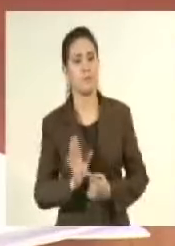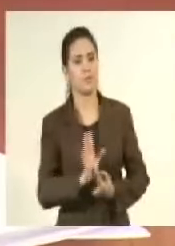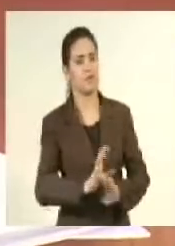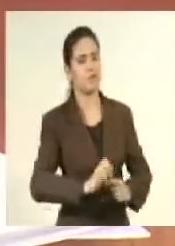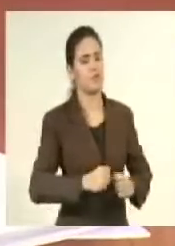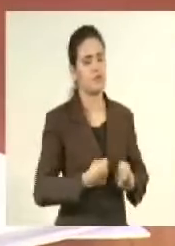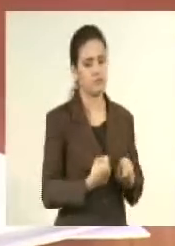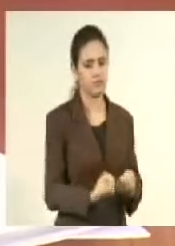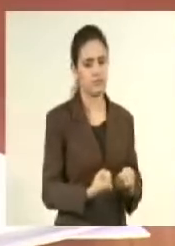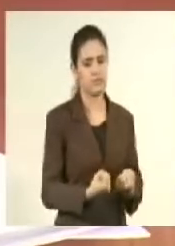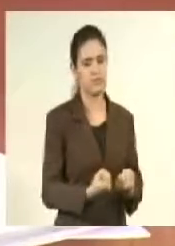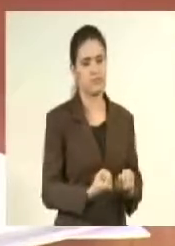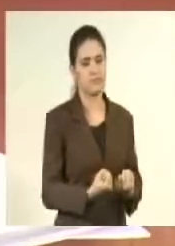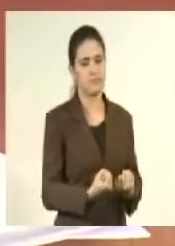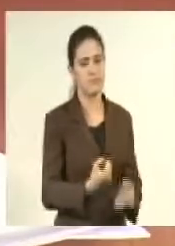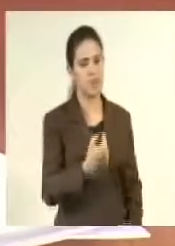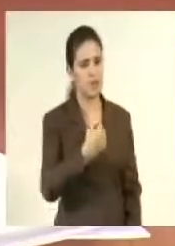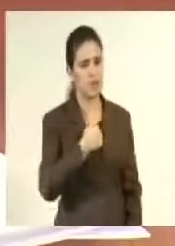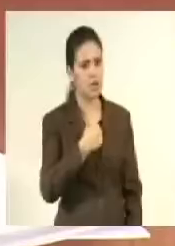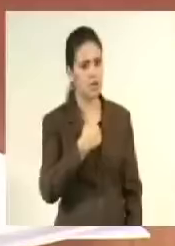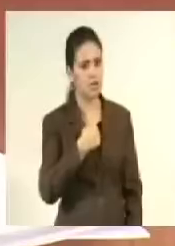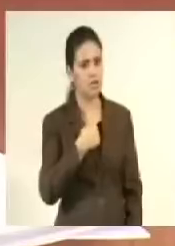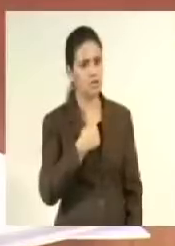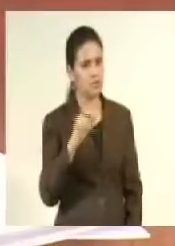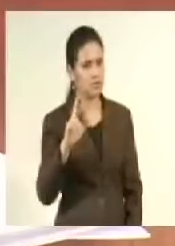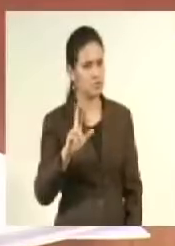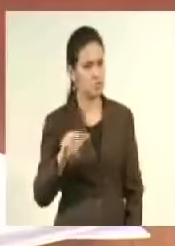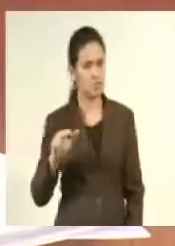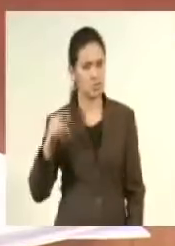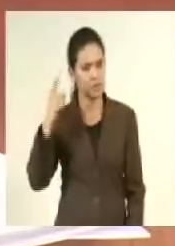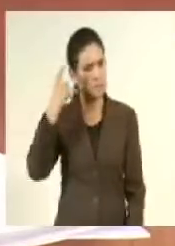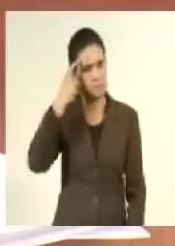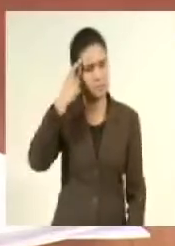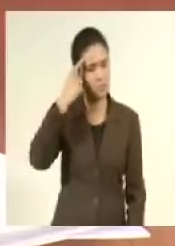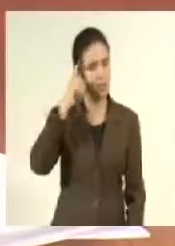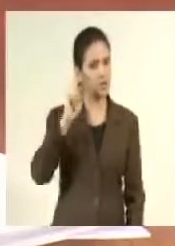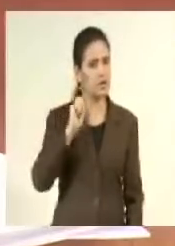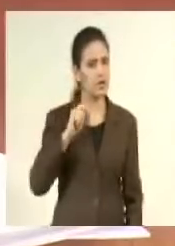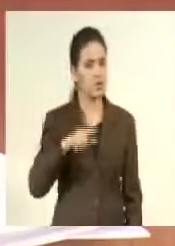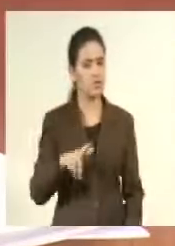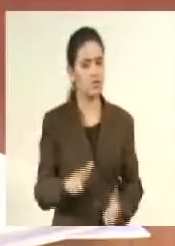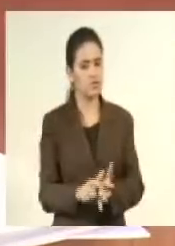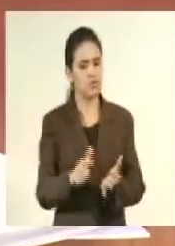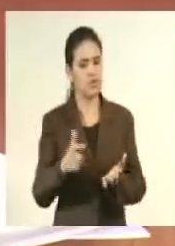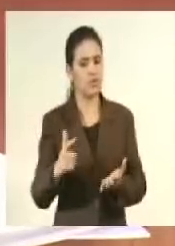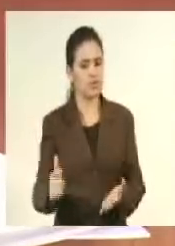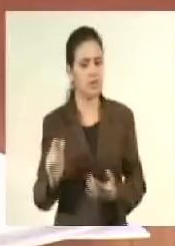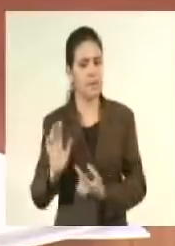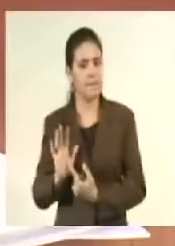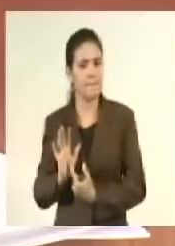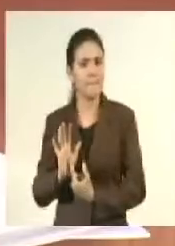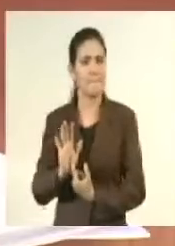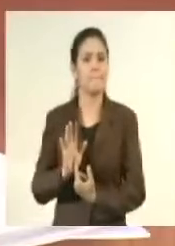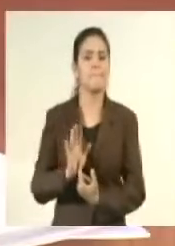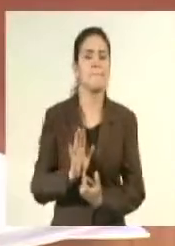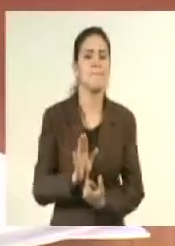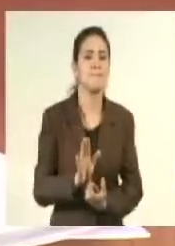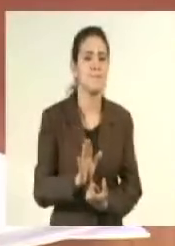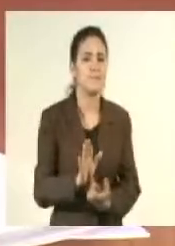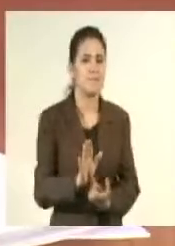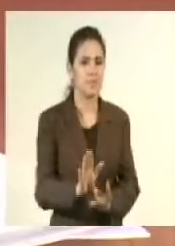pensei que o Imparcial fosse mostrar tão